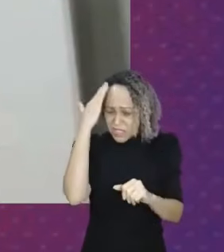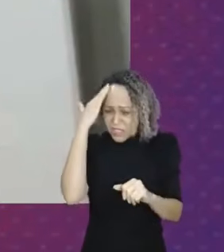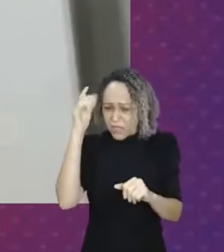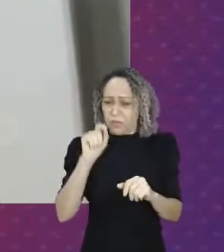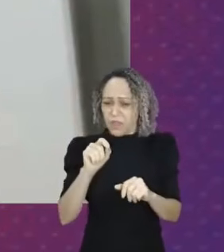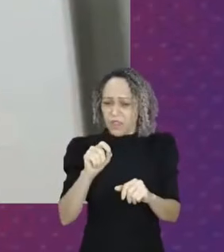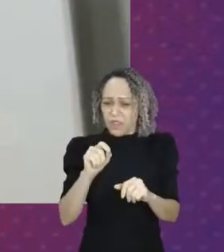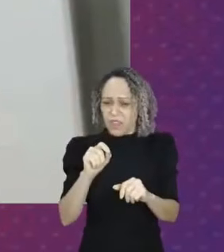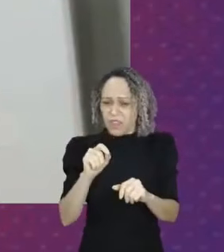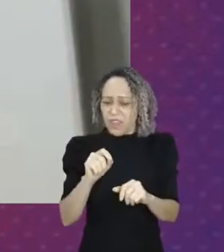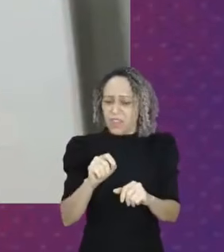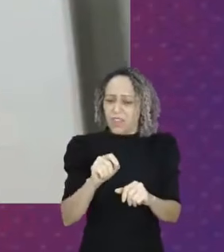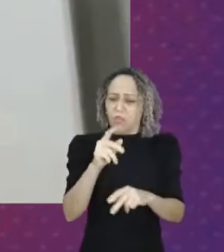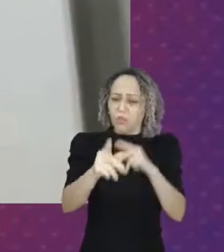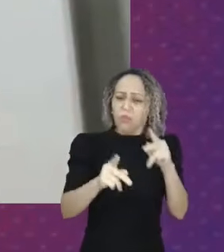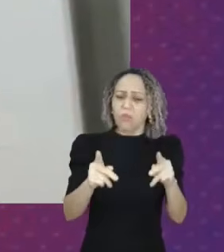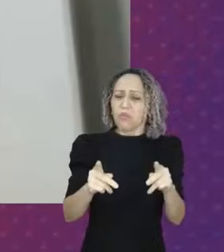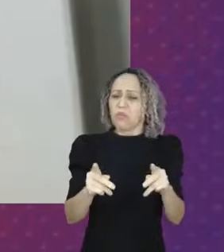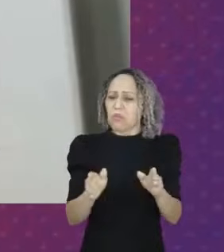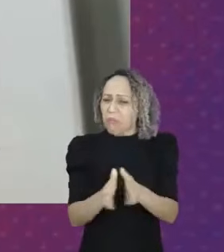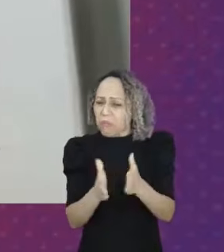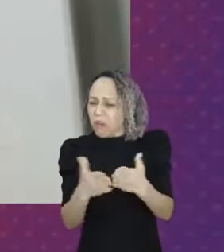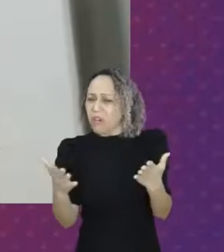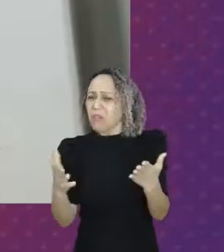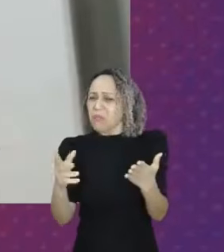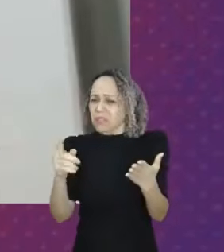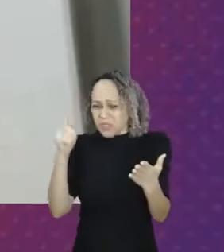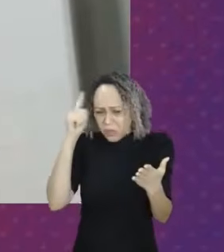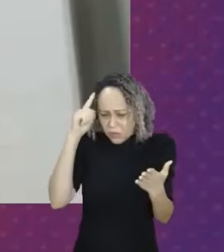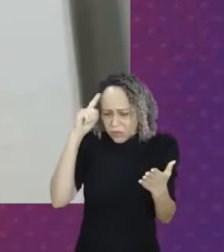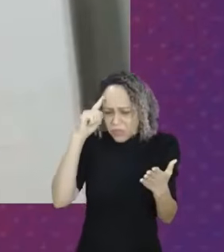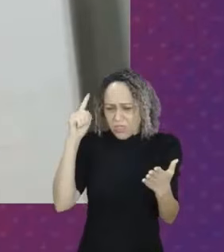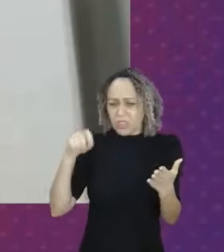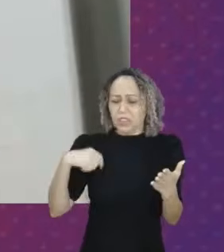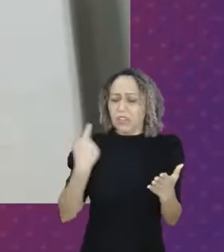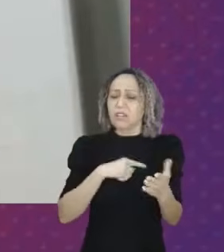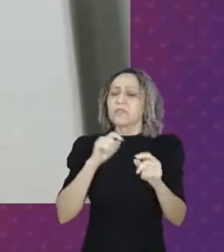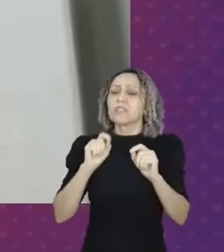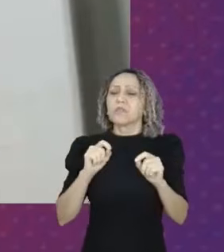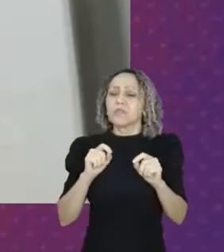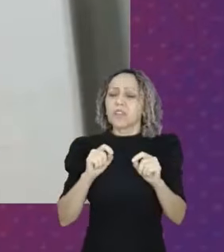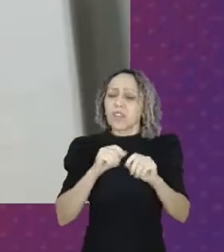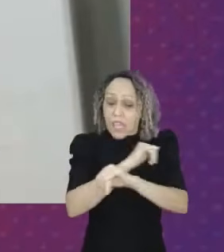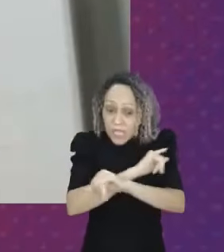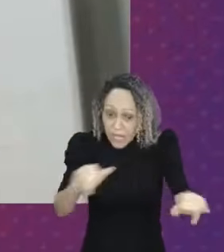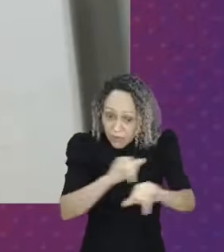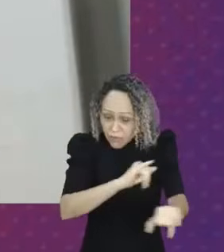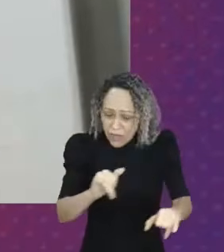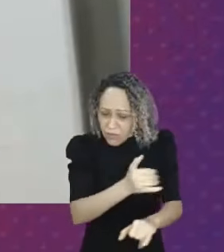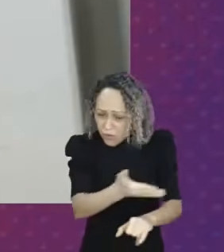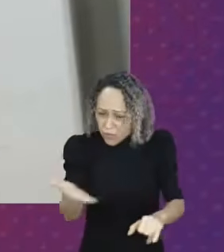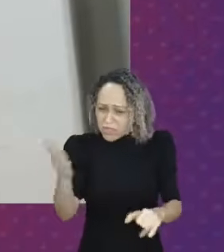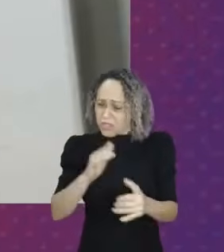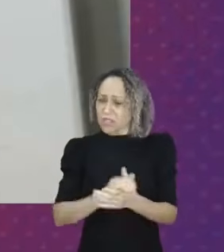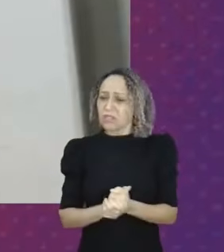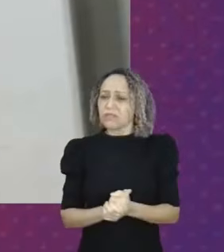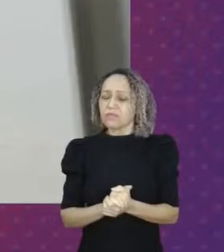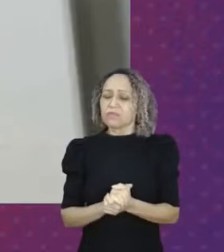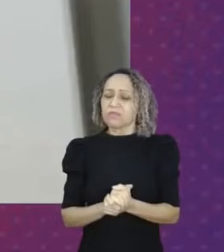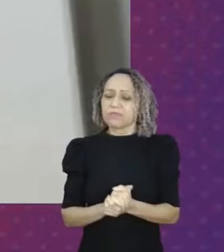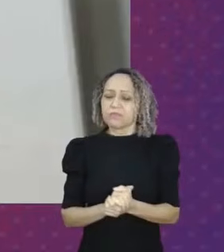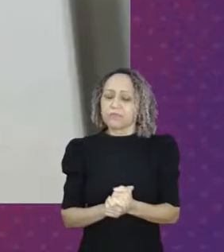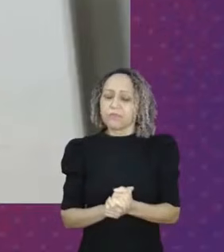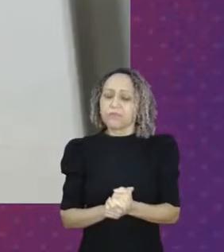com muita garra, o dia todo, todos os dias, né? Rotineiramente. Agora nós precisamos também fazer chegar essa informação. Então, pensando em tudo